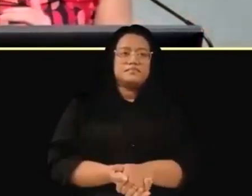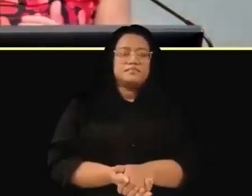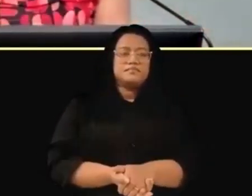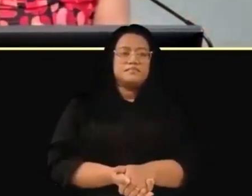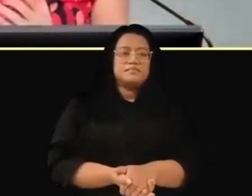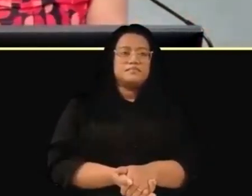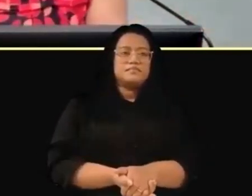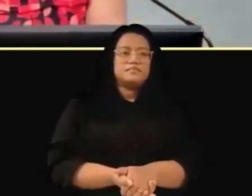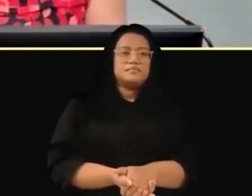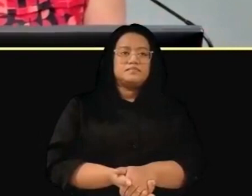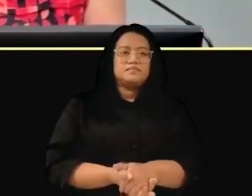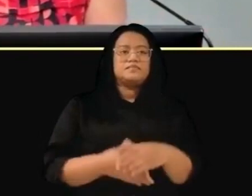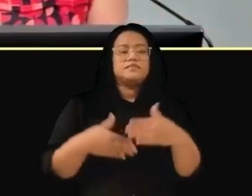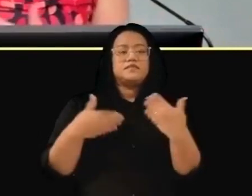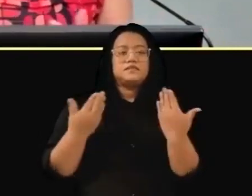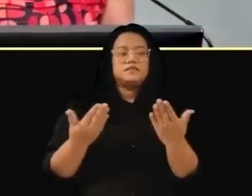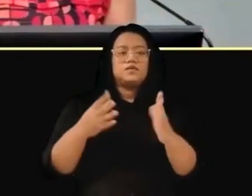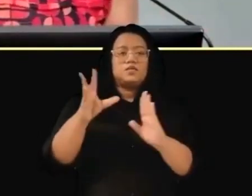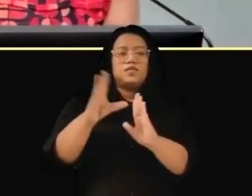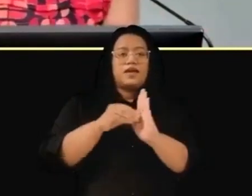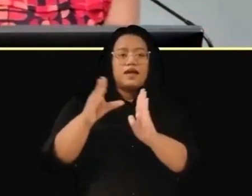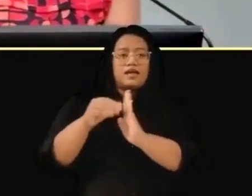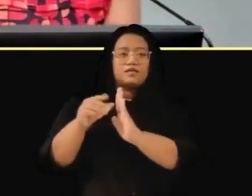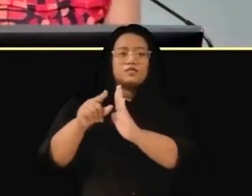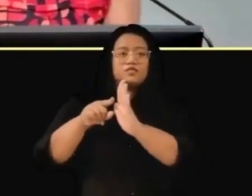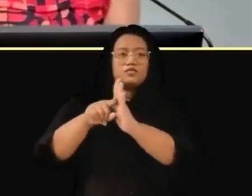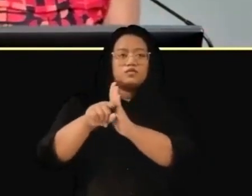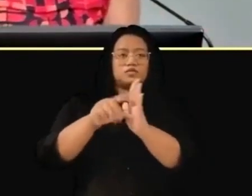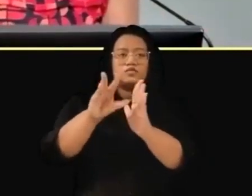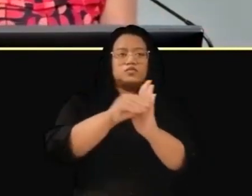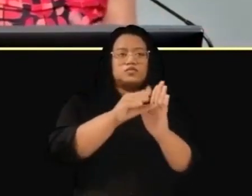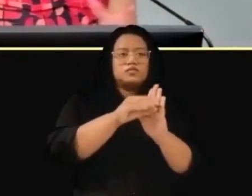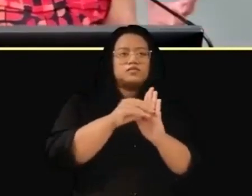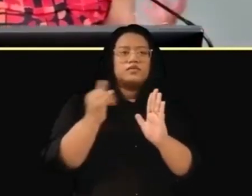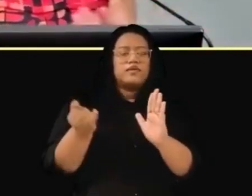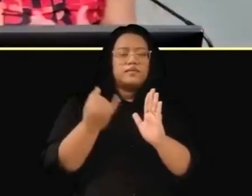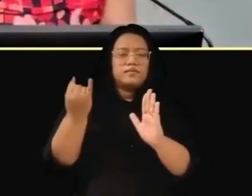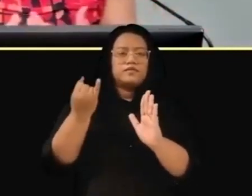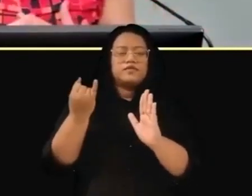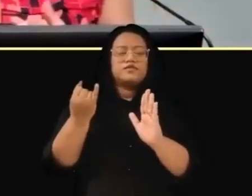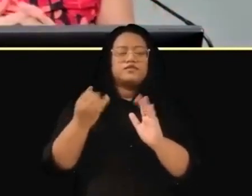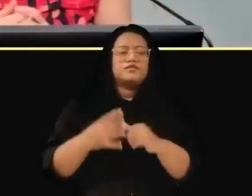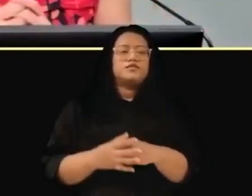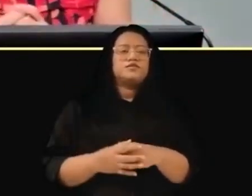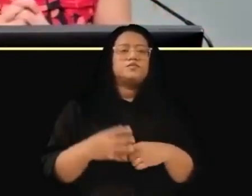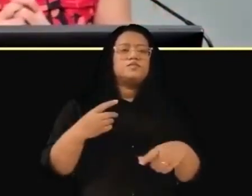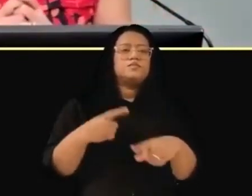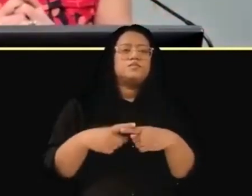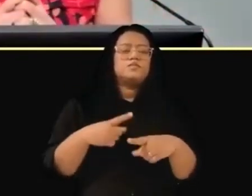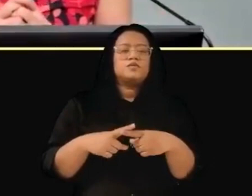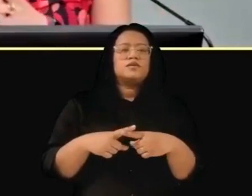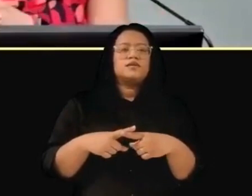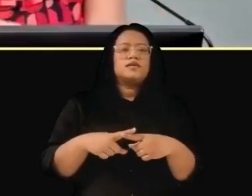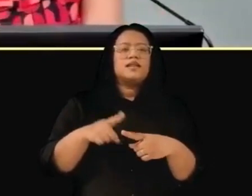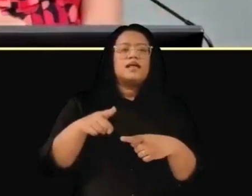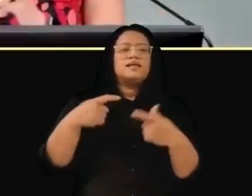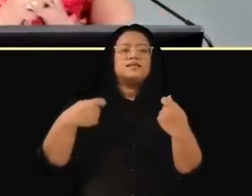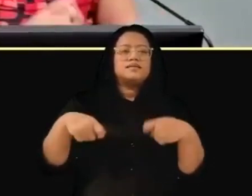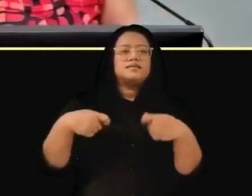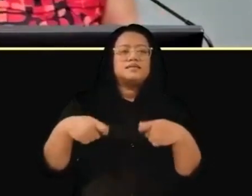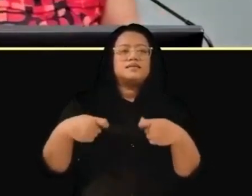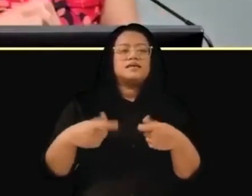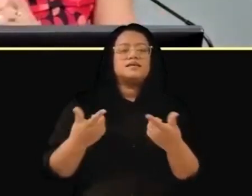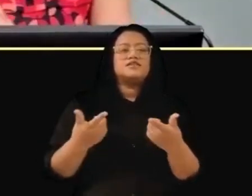Então, o levantamento de dados é fundamental. Daí a necessidade de ligação